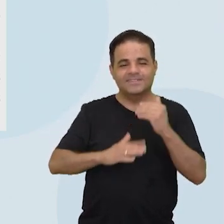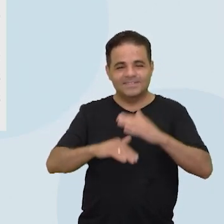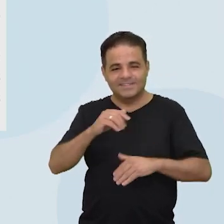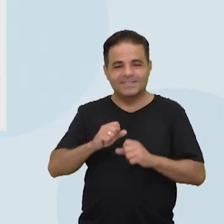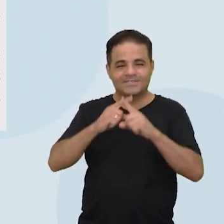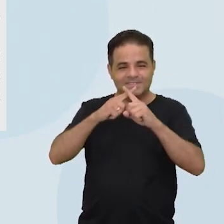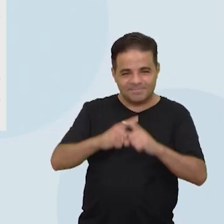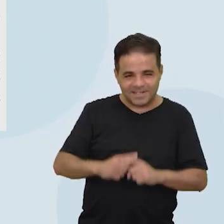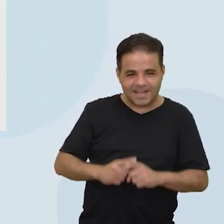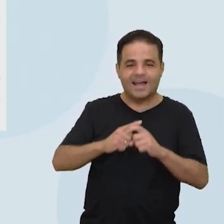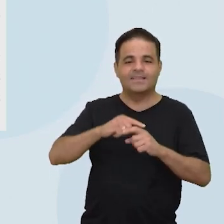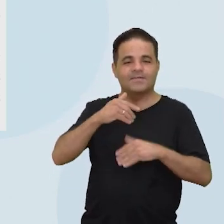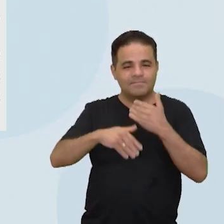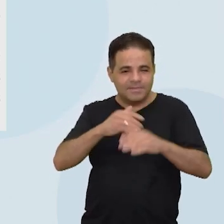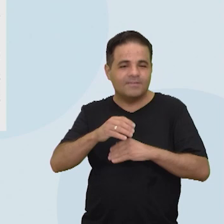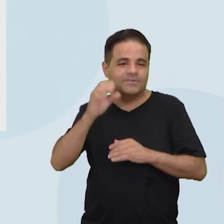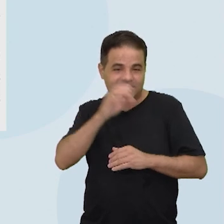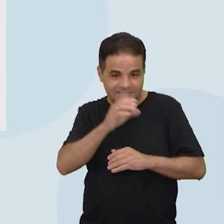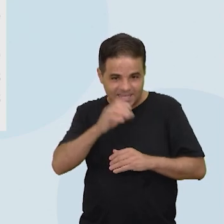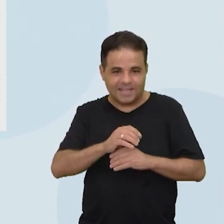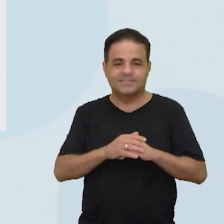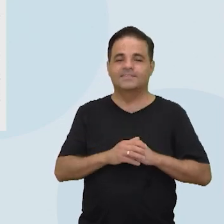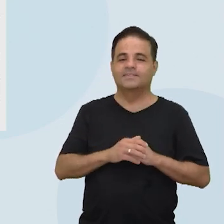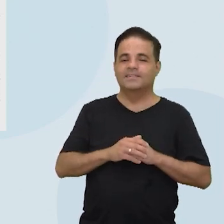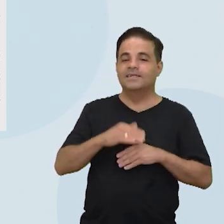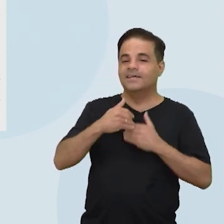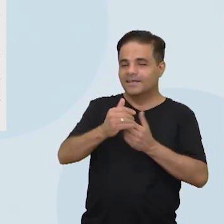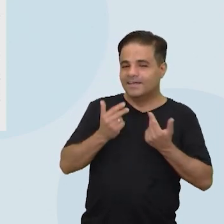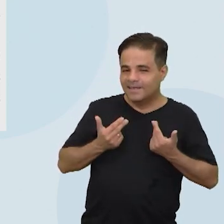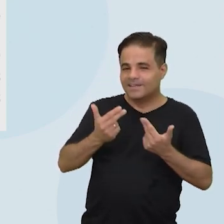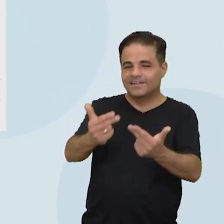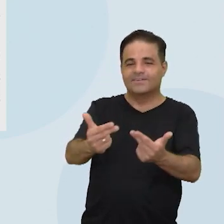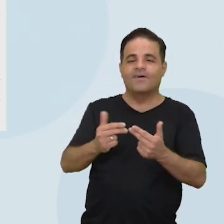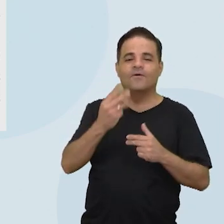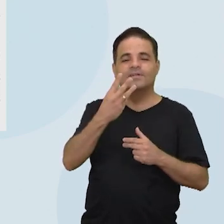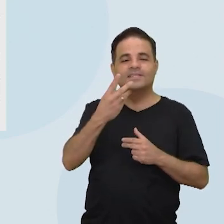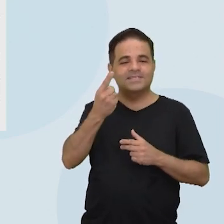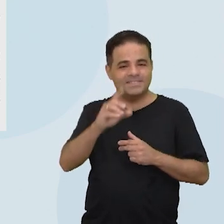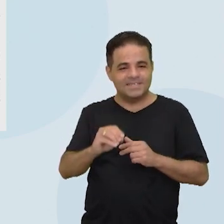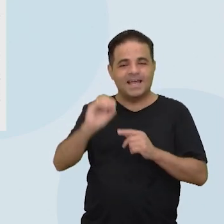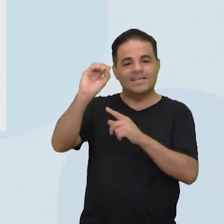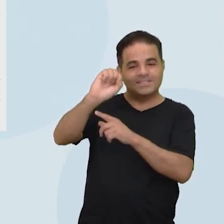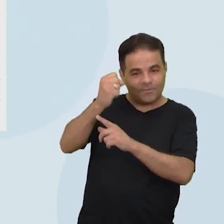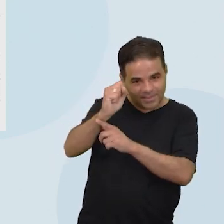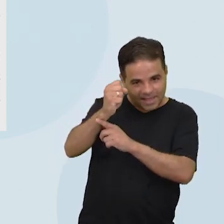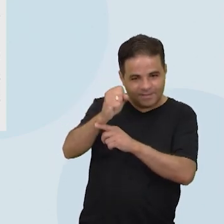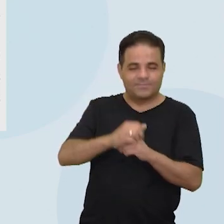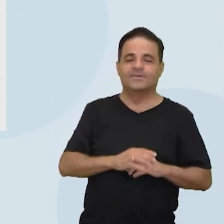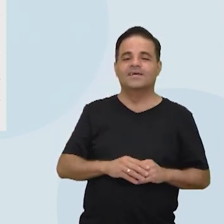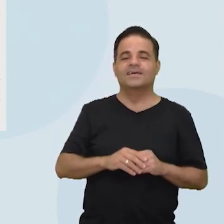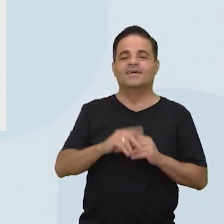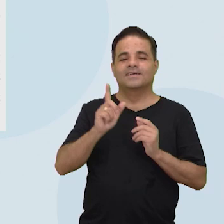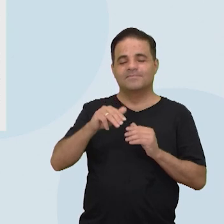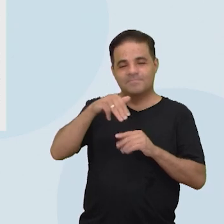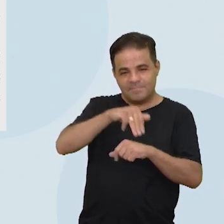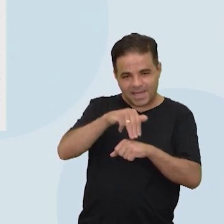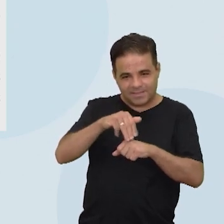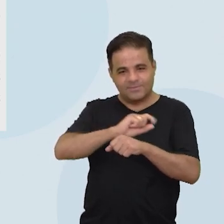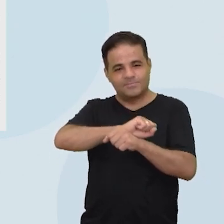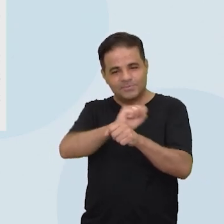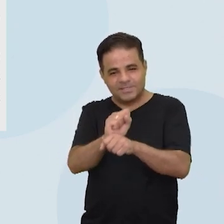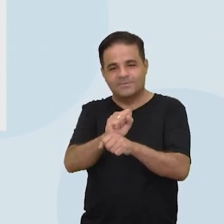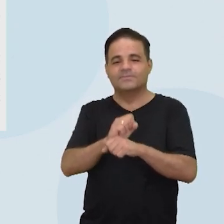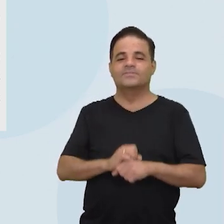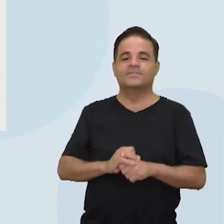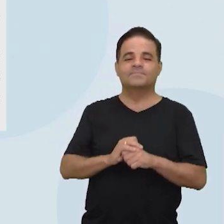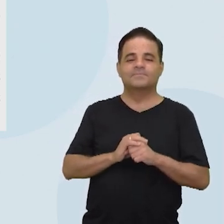pela velocidade da luz ao quadrado. Aqui ele deu a velocidade da luz como 3 vezes 10 à oitava, certo? Metros por segundo. E aí